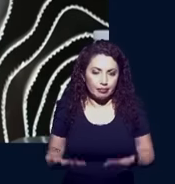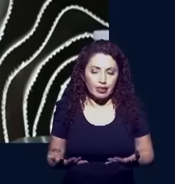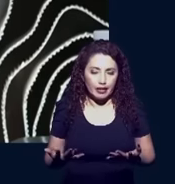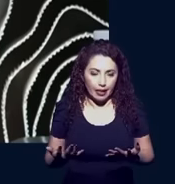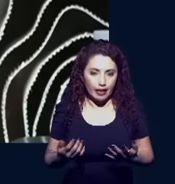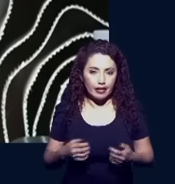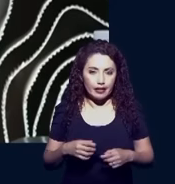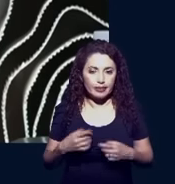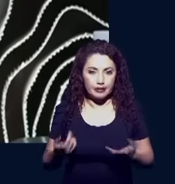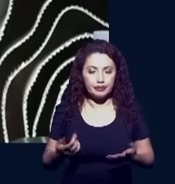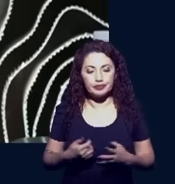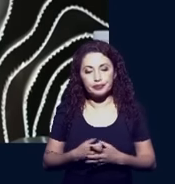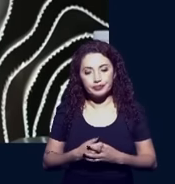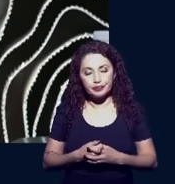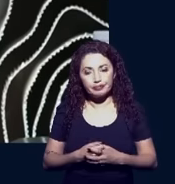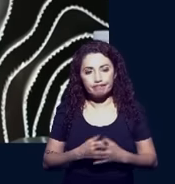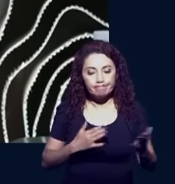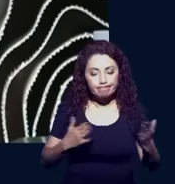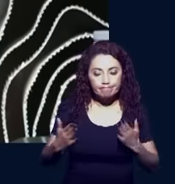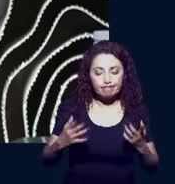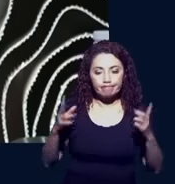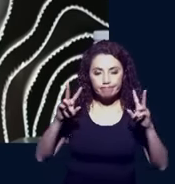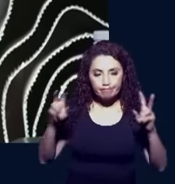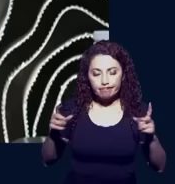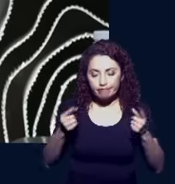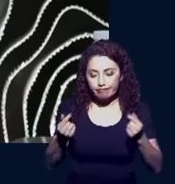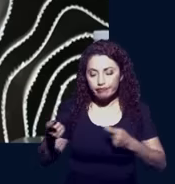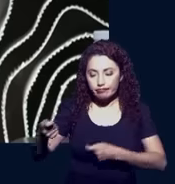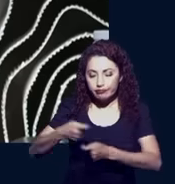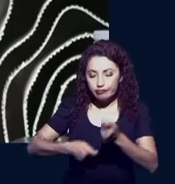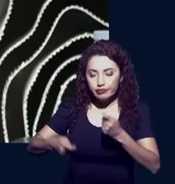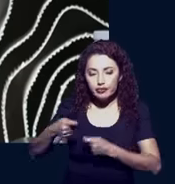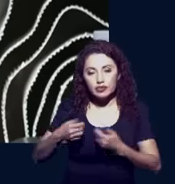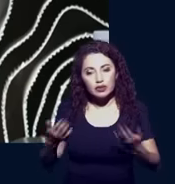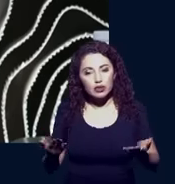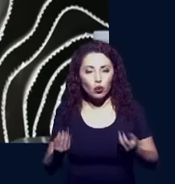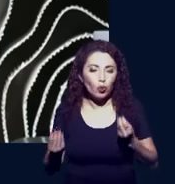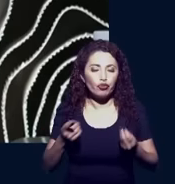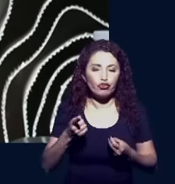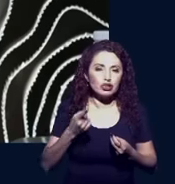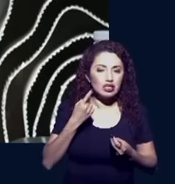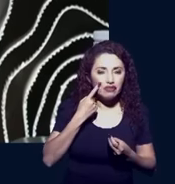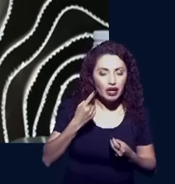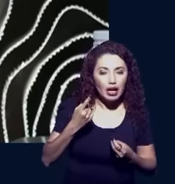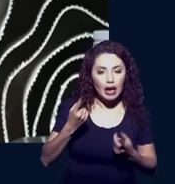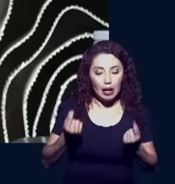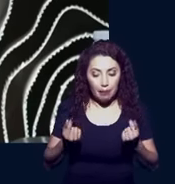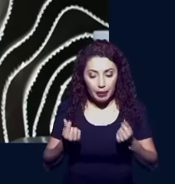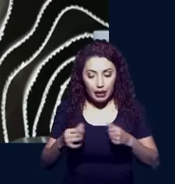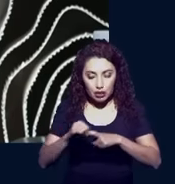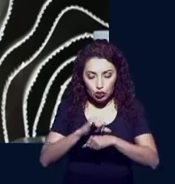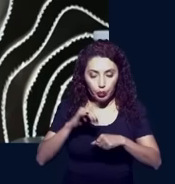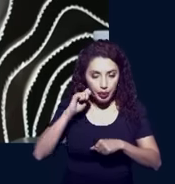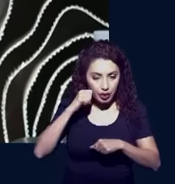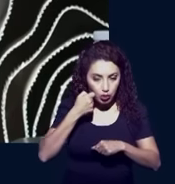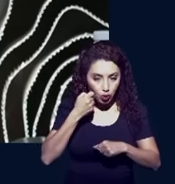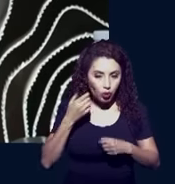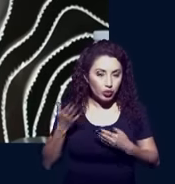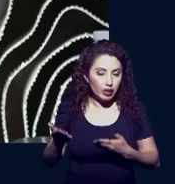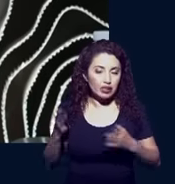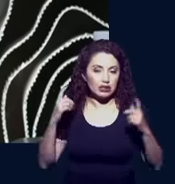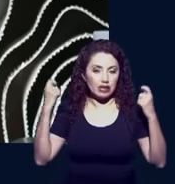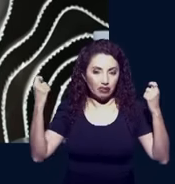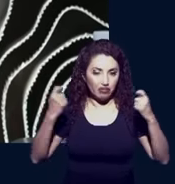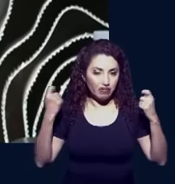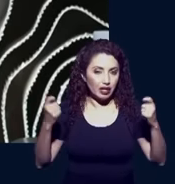pra questão da economia como é que você vê enfim o preço do petróleo ou se isso esse evento no fundo ele pode escalar